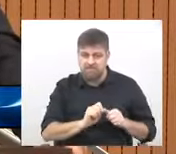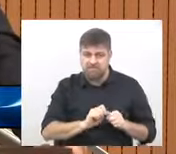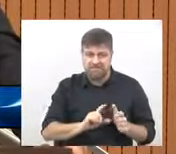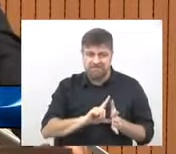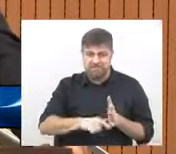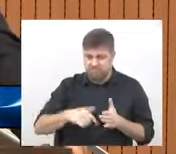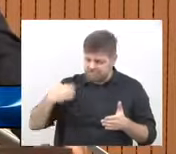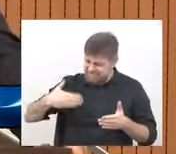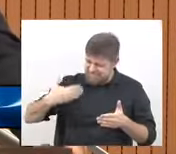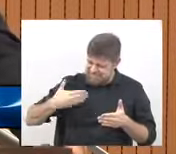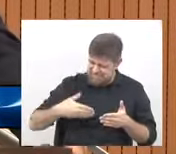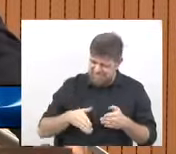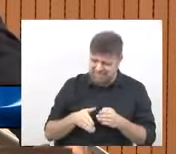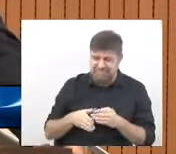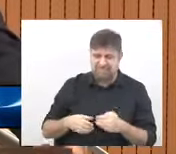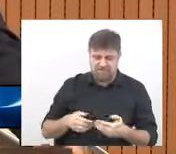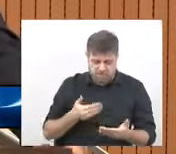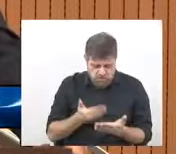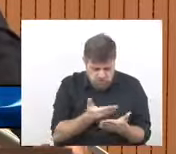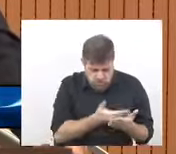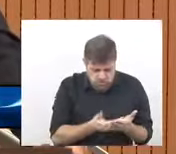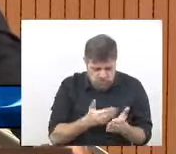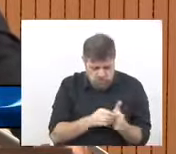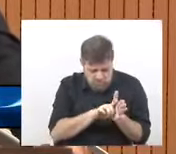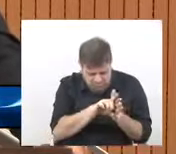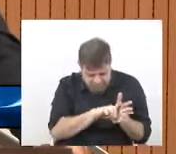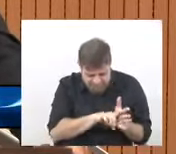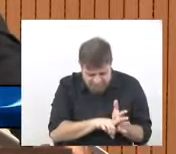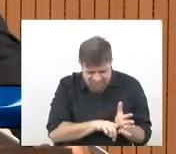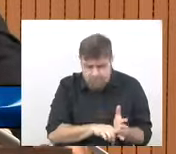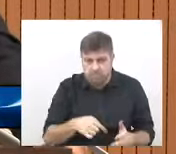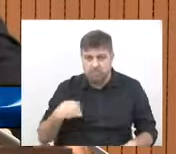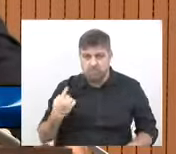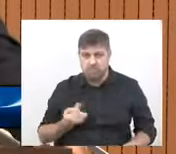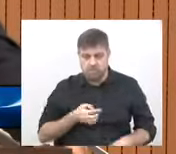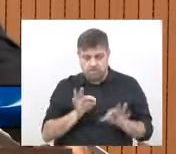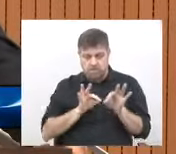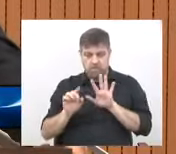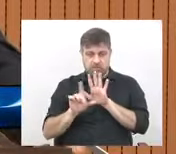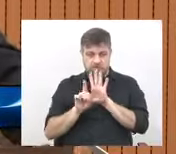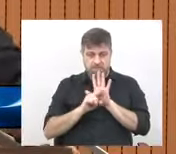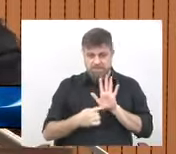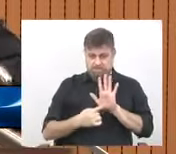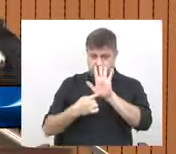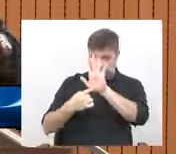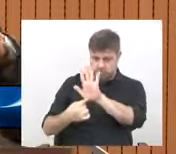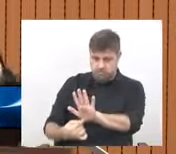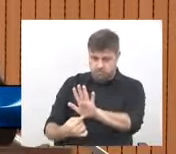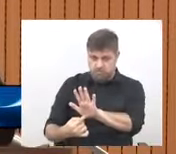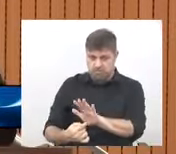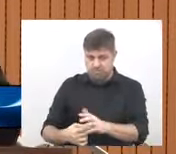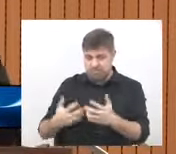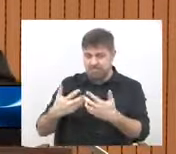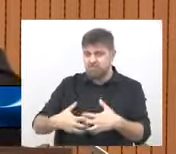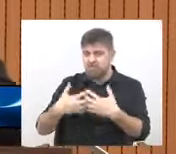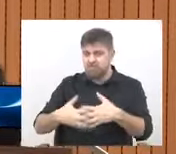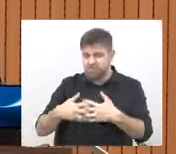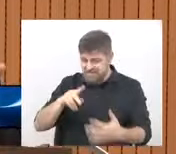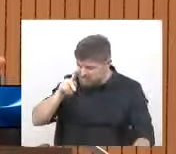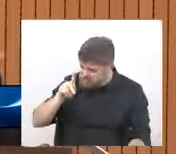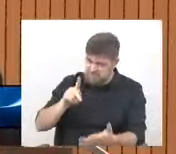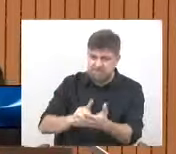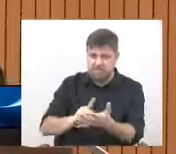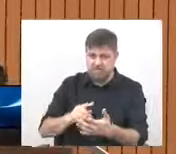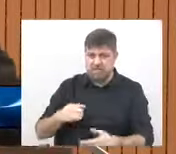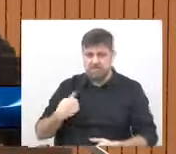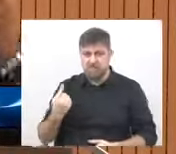uma longa consulta de estudos, pudemos apresentar projetos para que, efetivamente, nós não